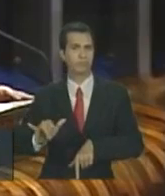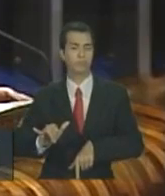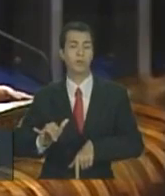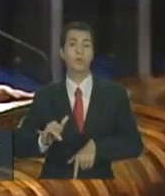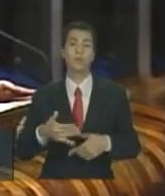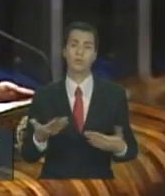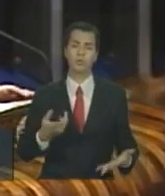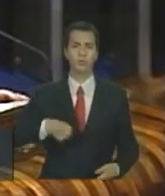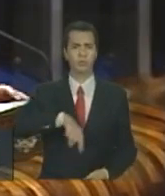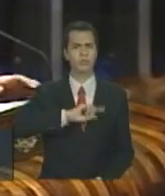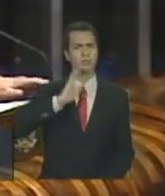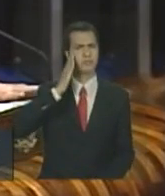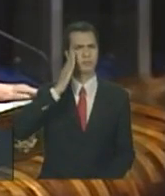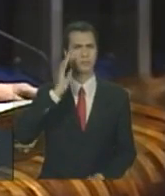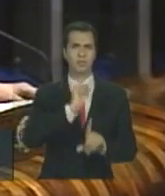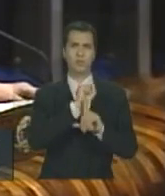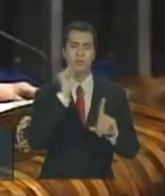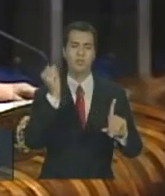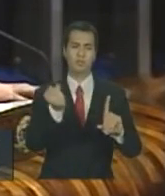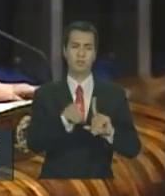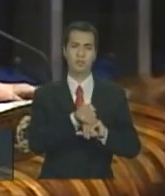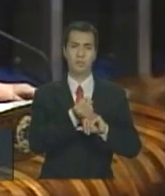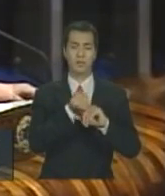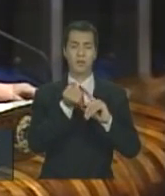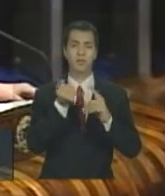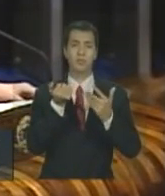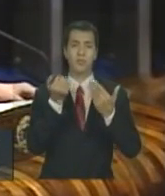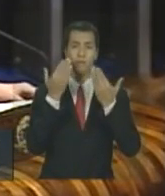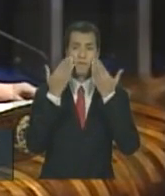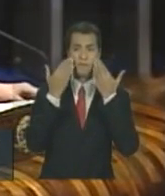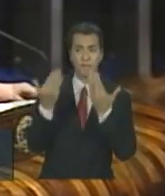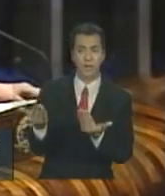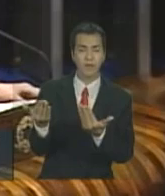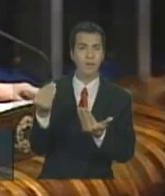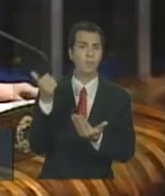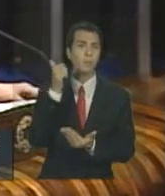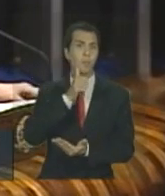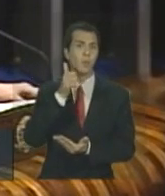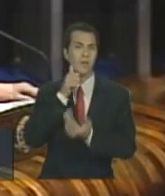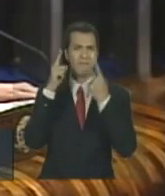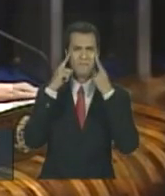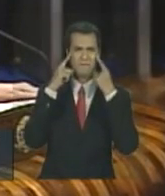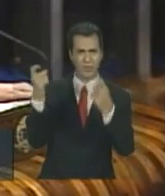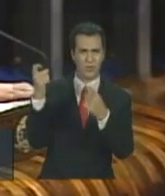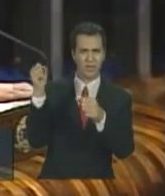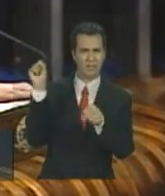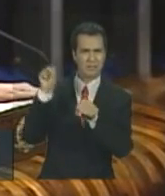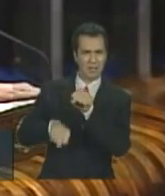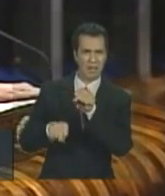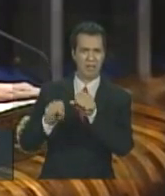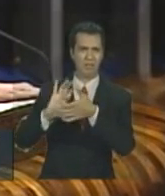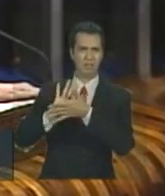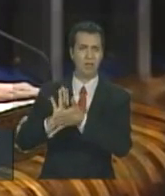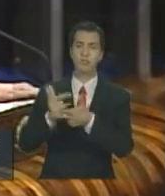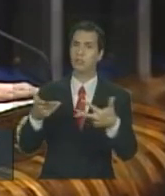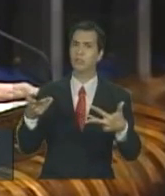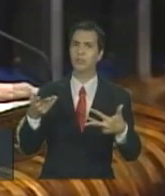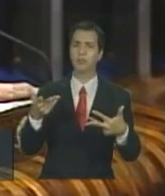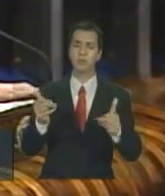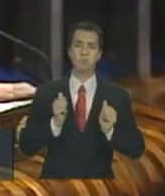parada, inerte, petrificada à violência contra a mulher, temos ampliado e fortalecido a rede